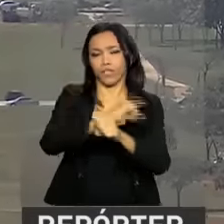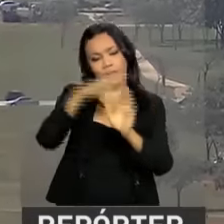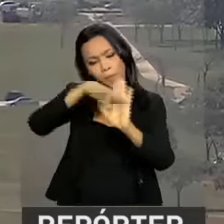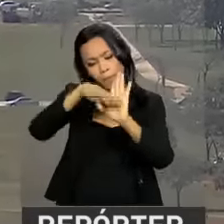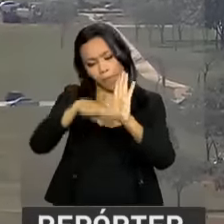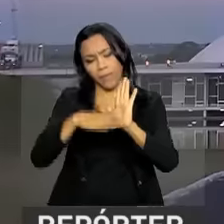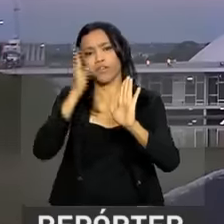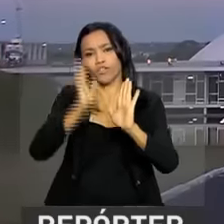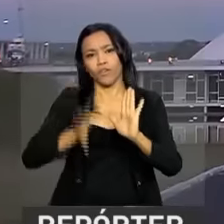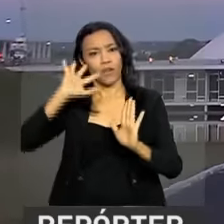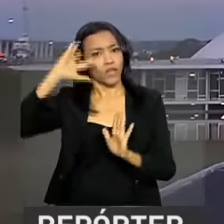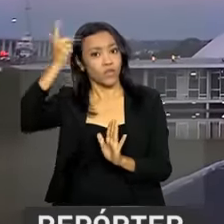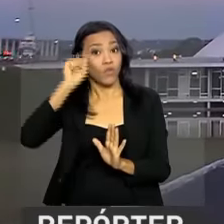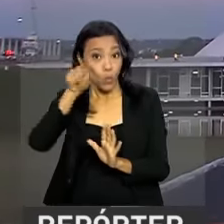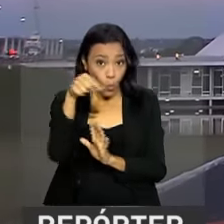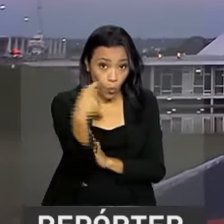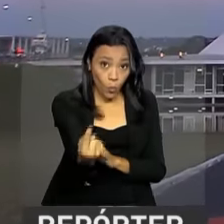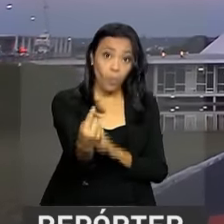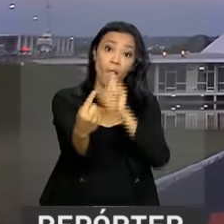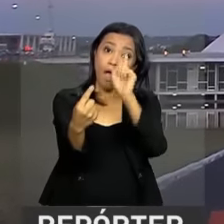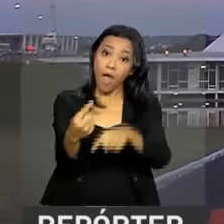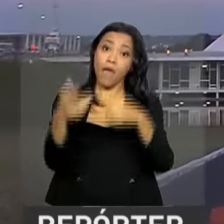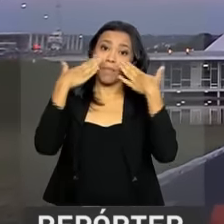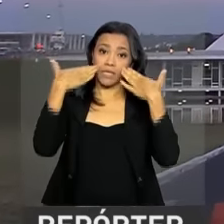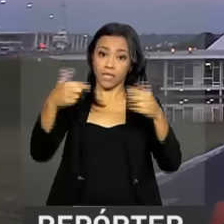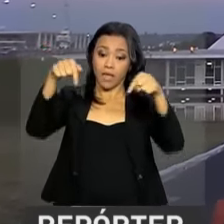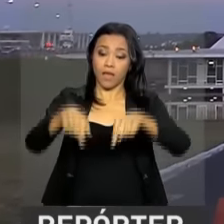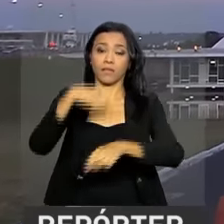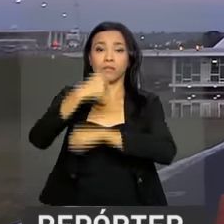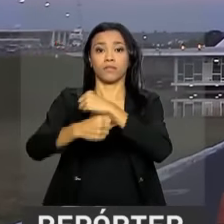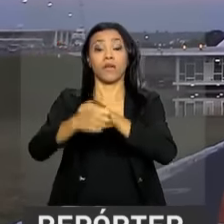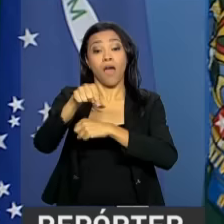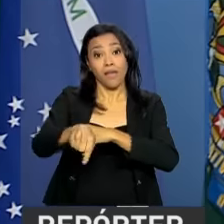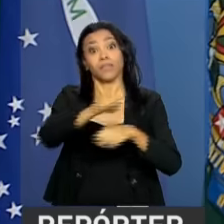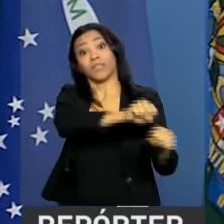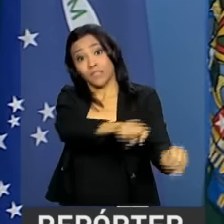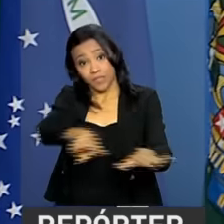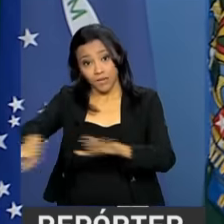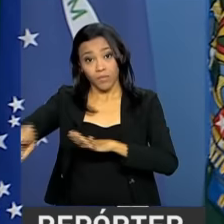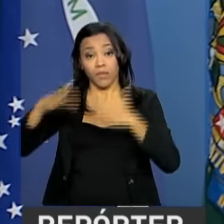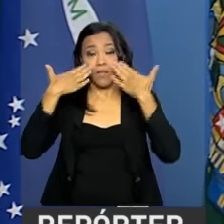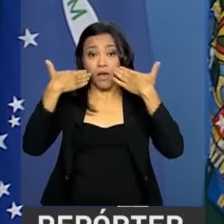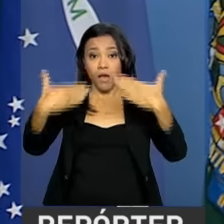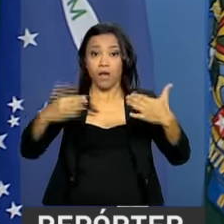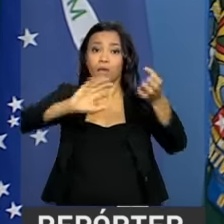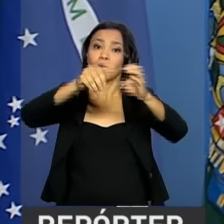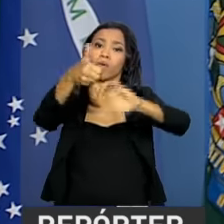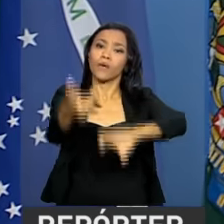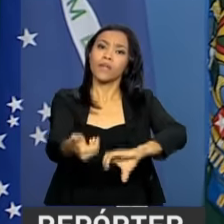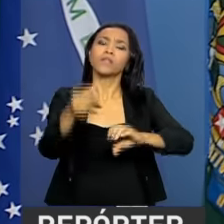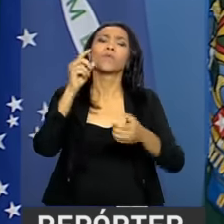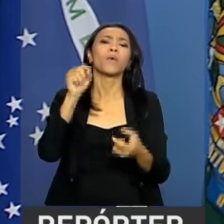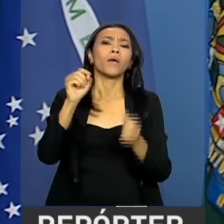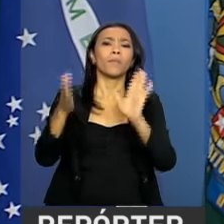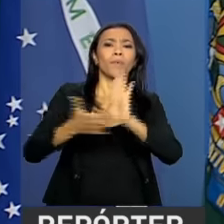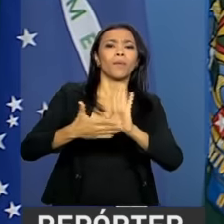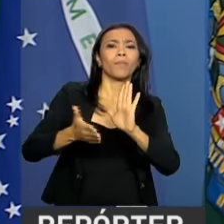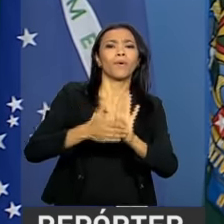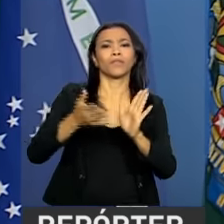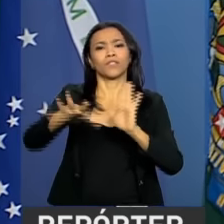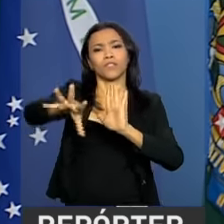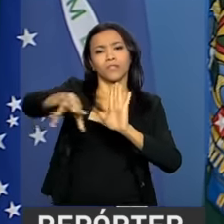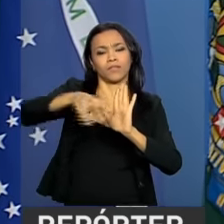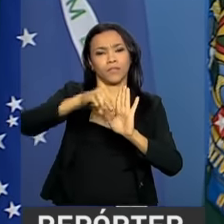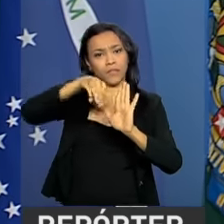das contas públicas deve ser apresentada esta semana ao congresso nacional a proposta de emenda a constituição que limita o